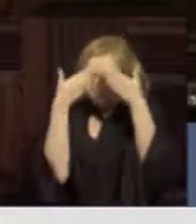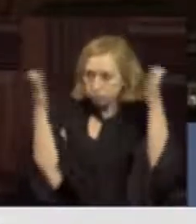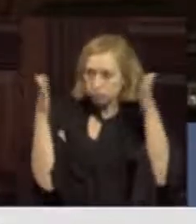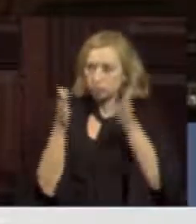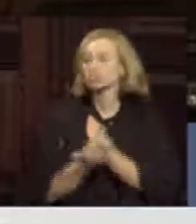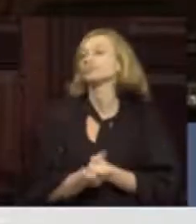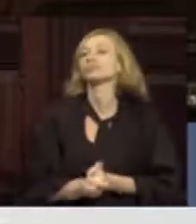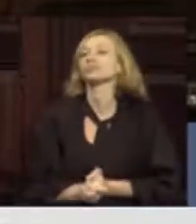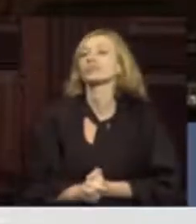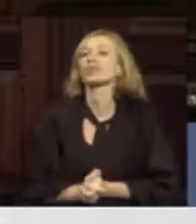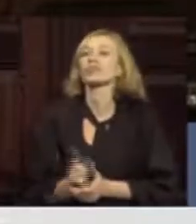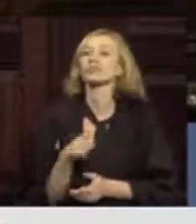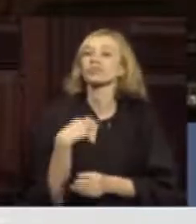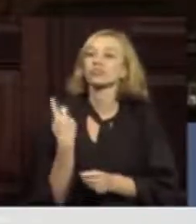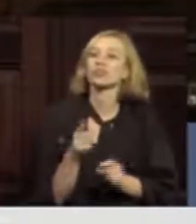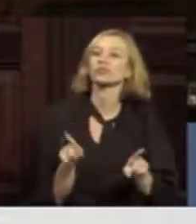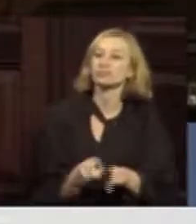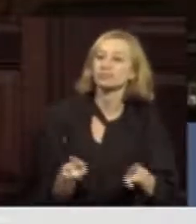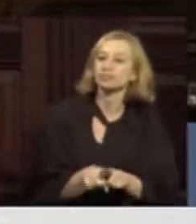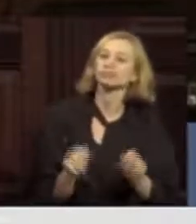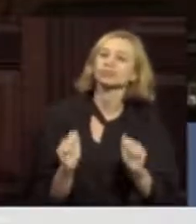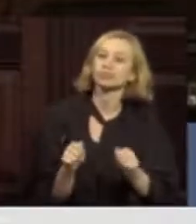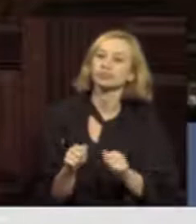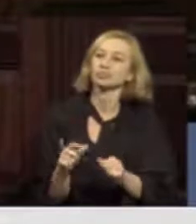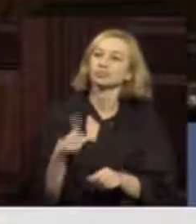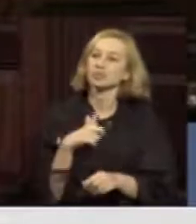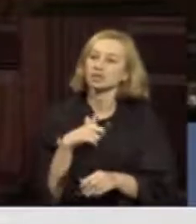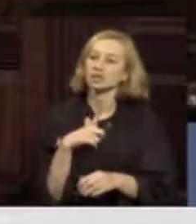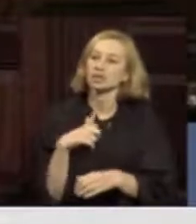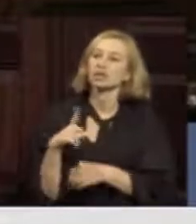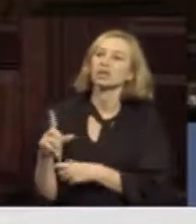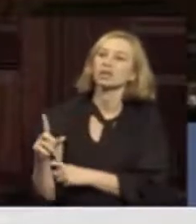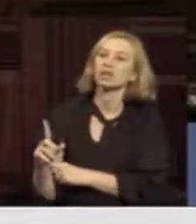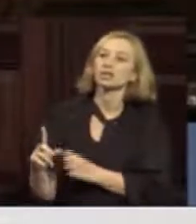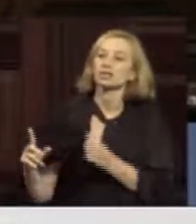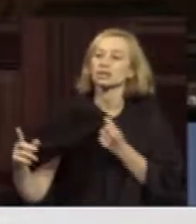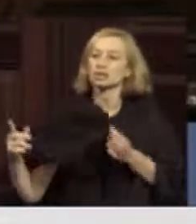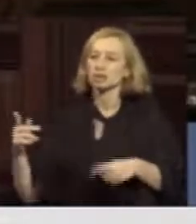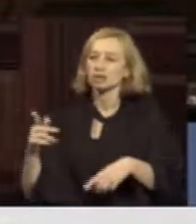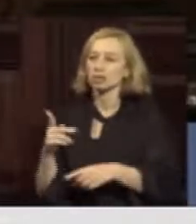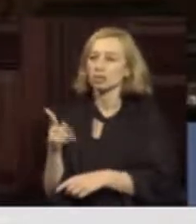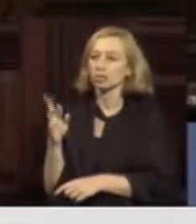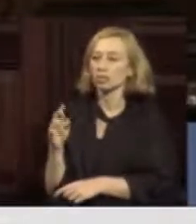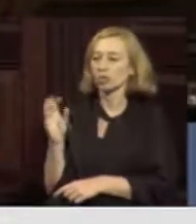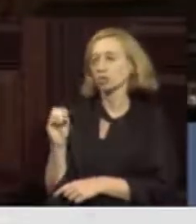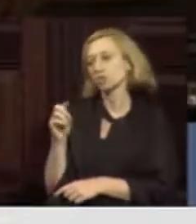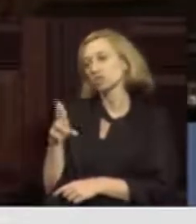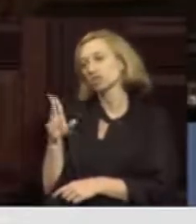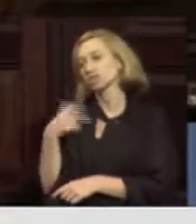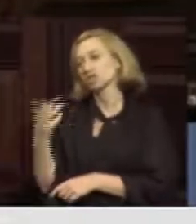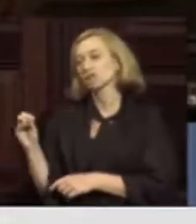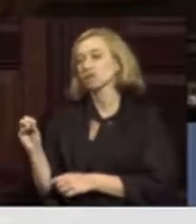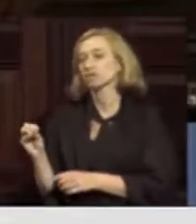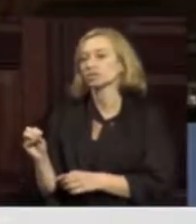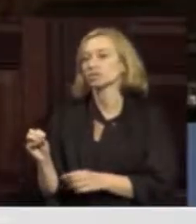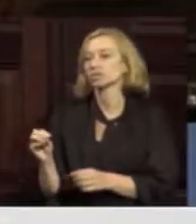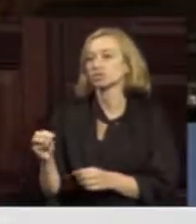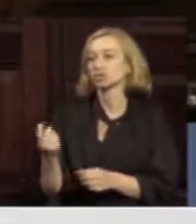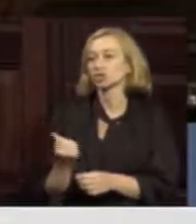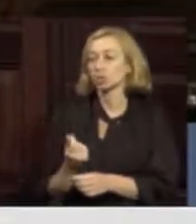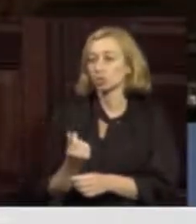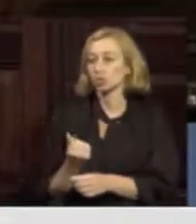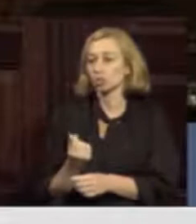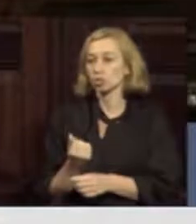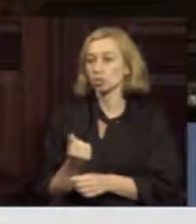Viçosa. Nós podemos ter produção de lúpulo no estado do Rio de Janeiro e Nova Friburgo é o exemplo para isso.